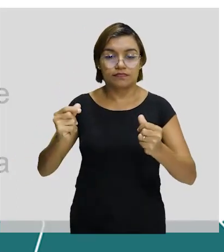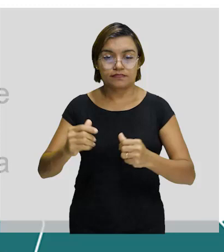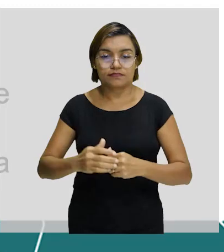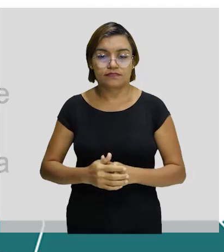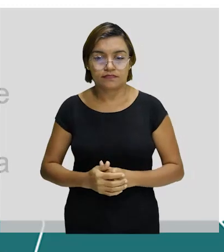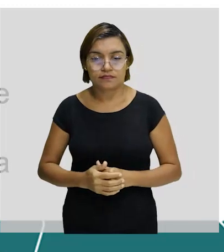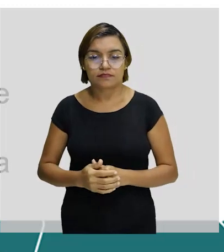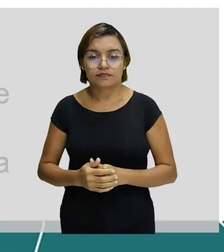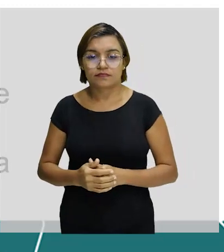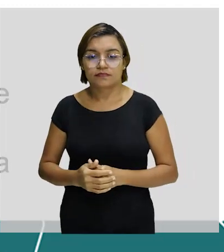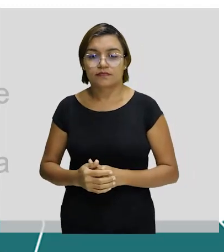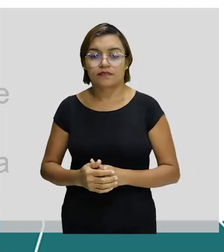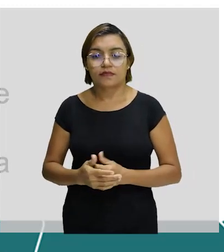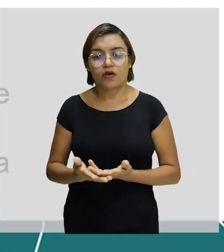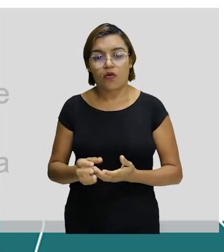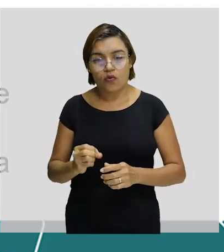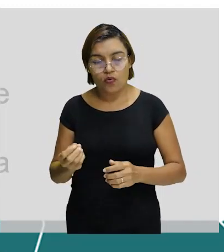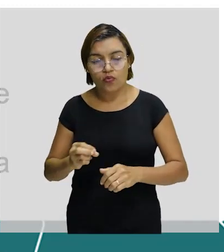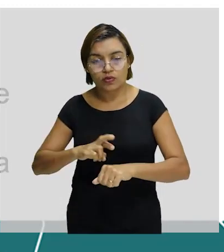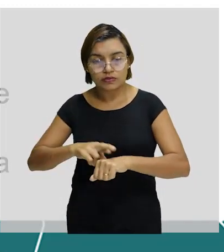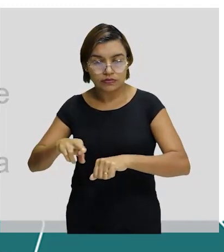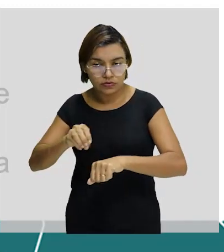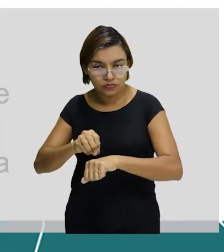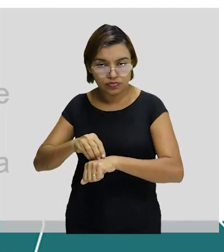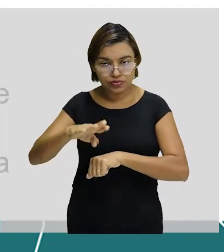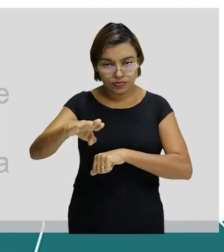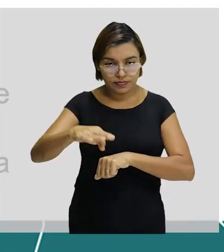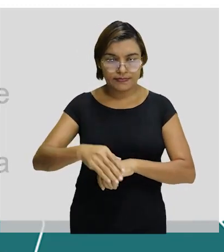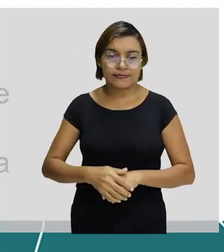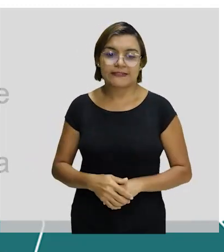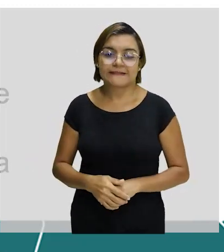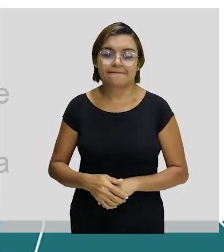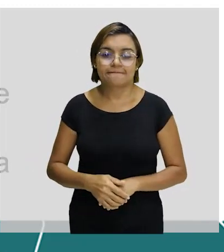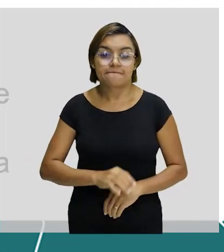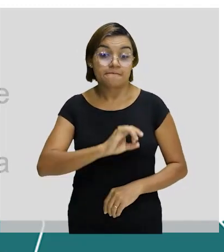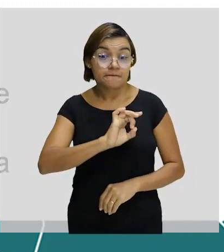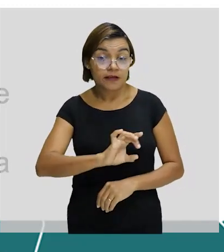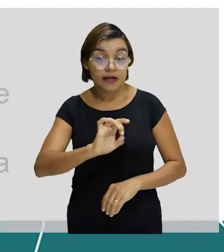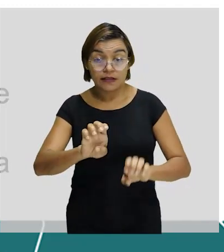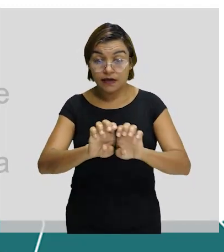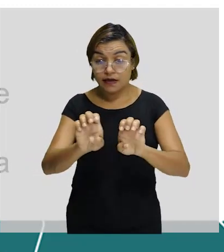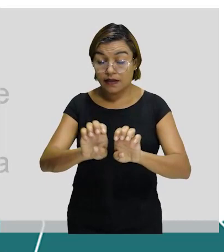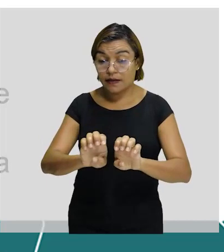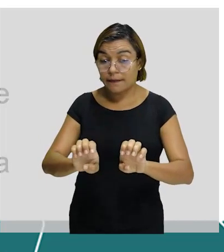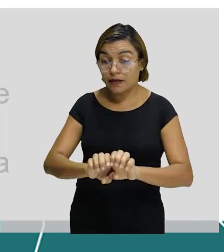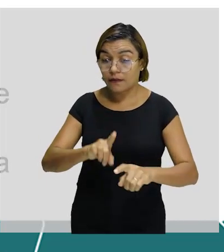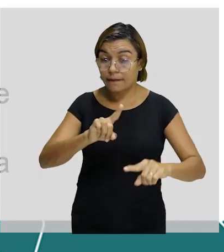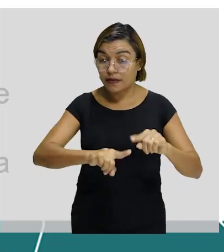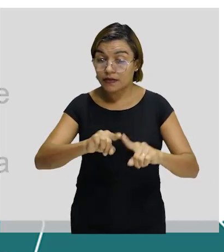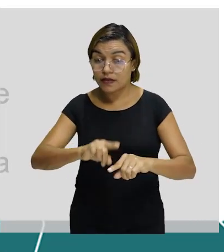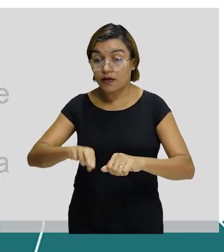A emissão de radiação. Cada elemento ou material radioativo apresenta uma